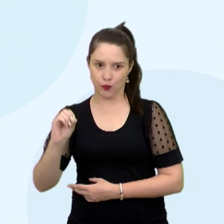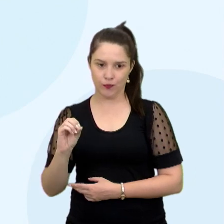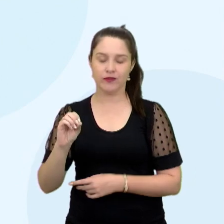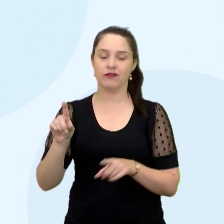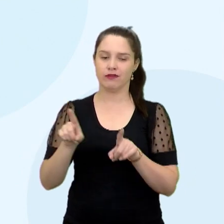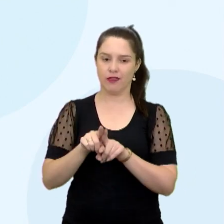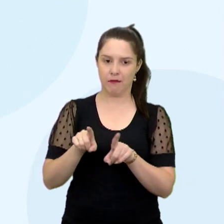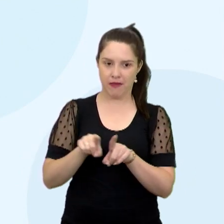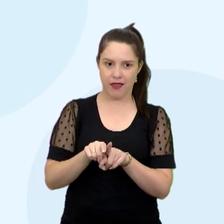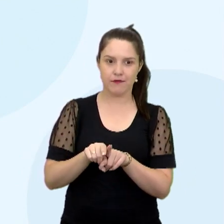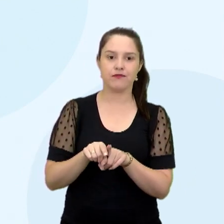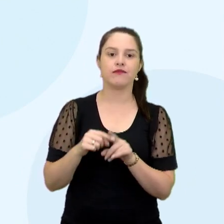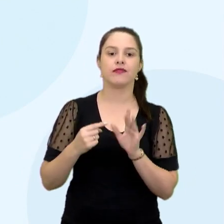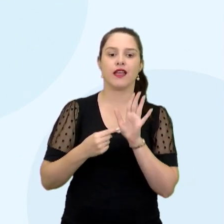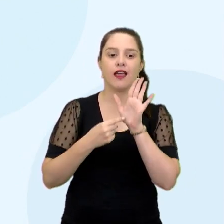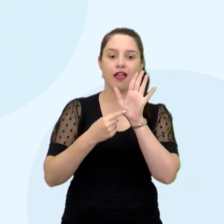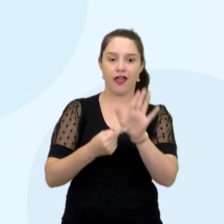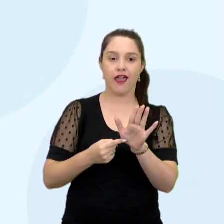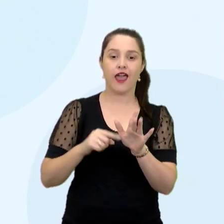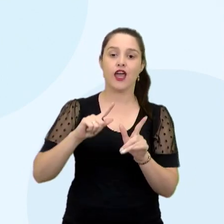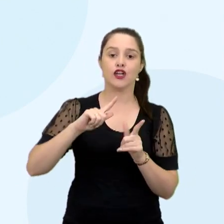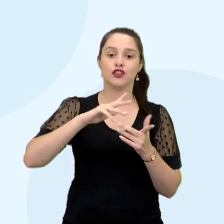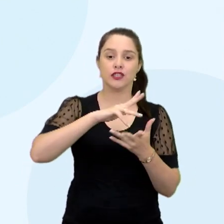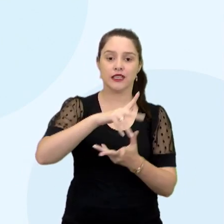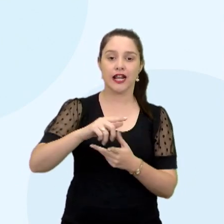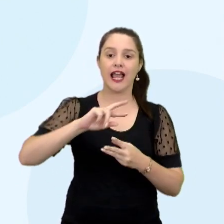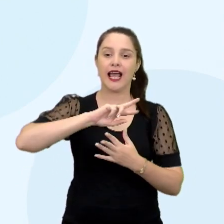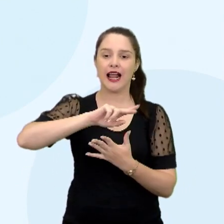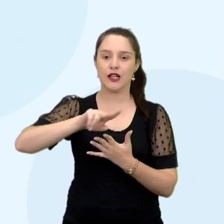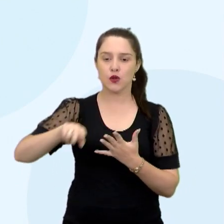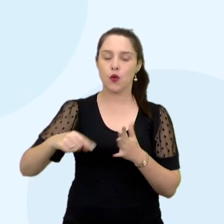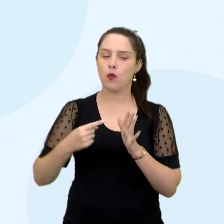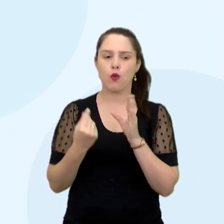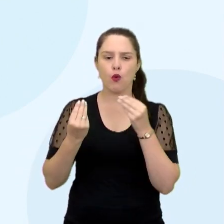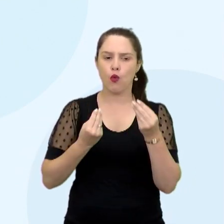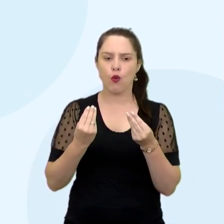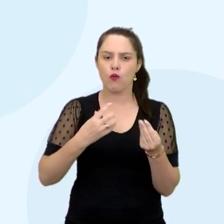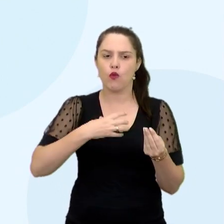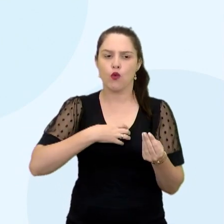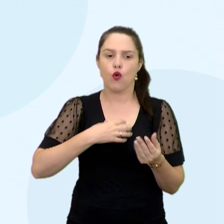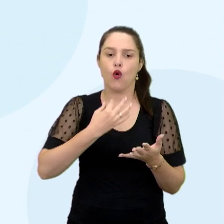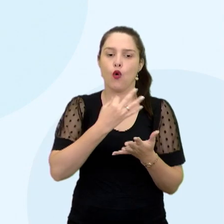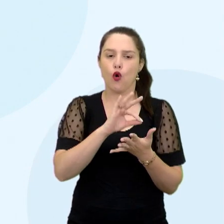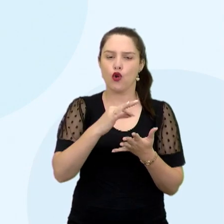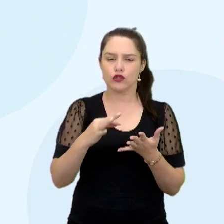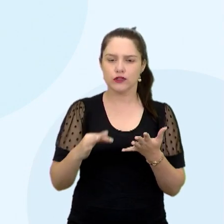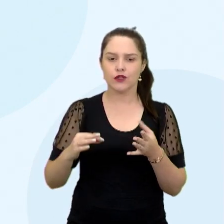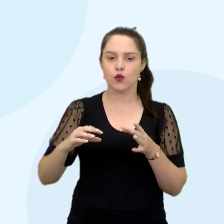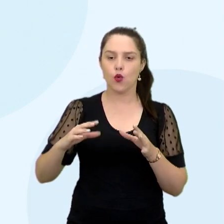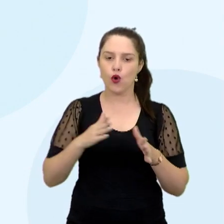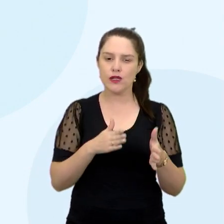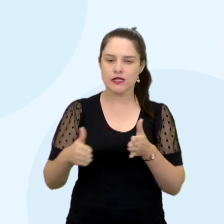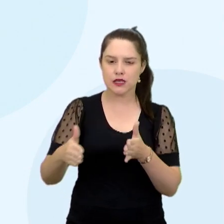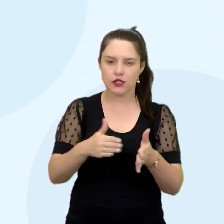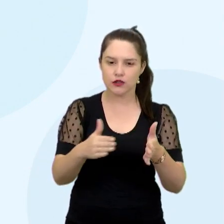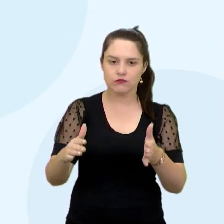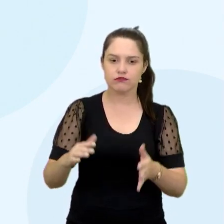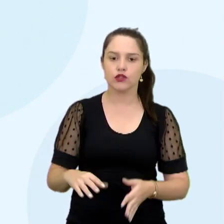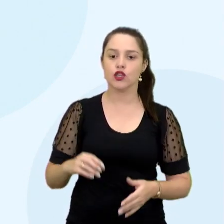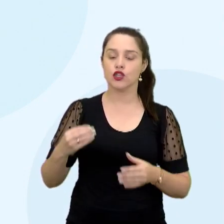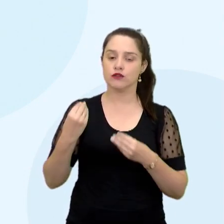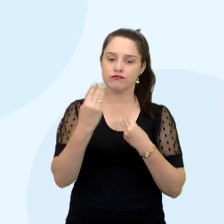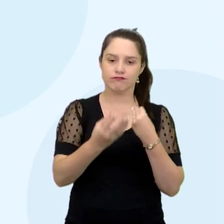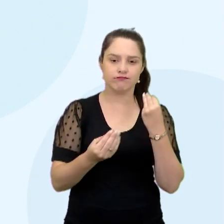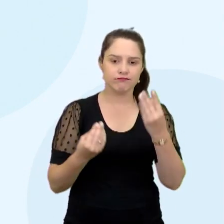eras. Uma era geológica é caracterizada pelo modo como os continentes e os oceanos se